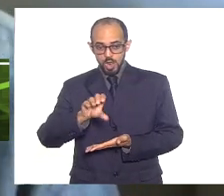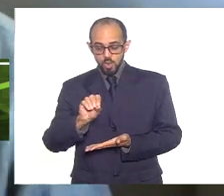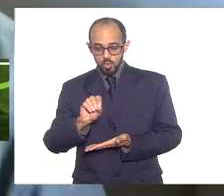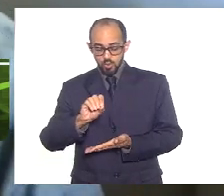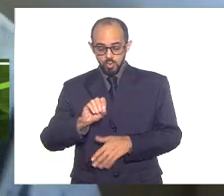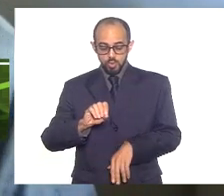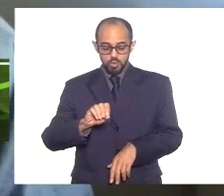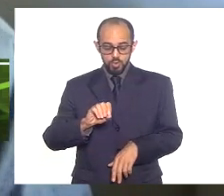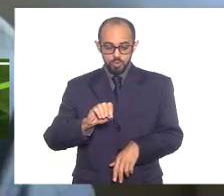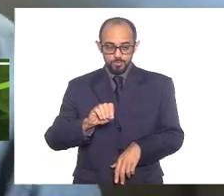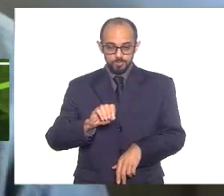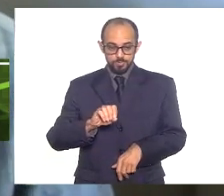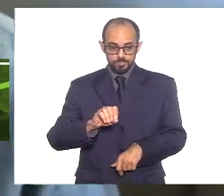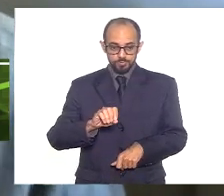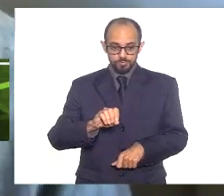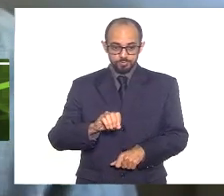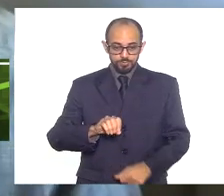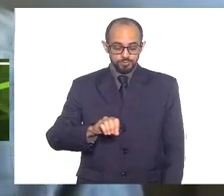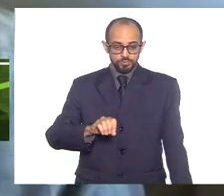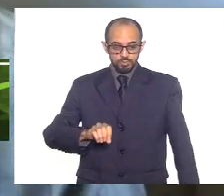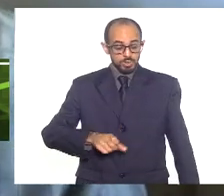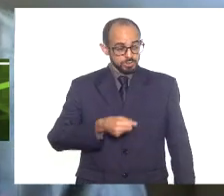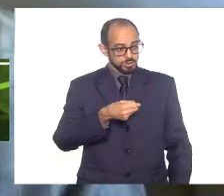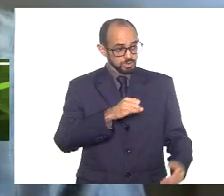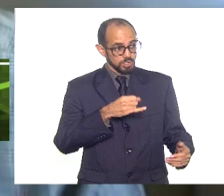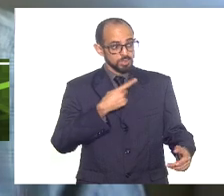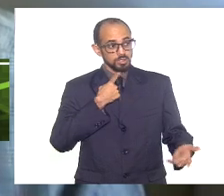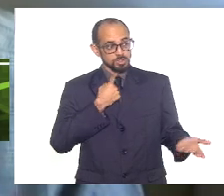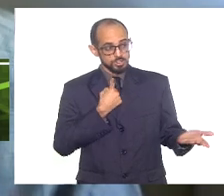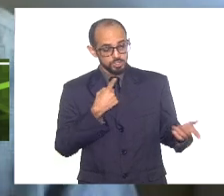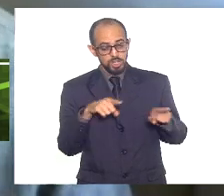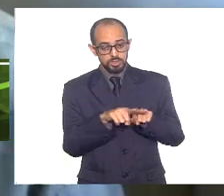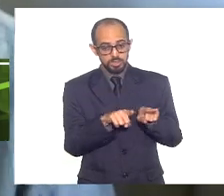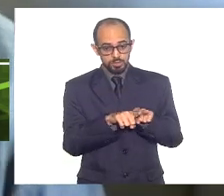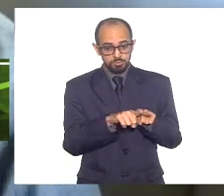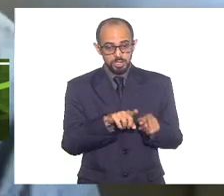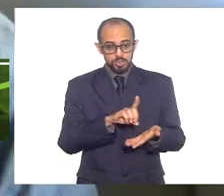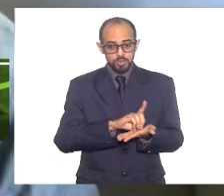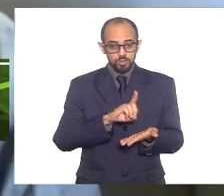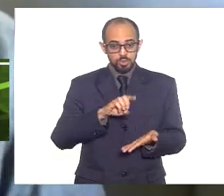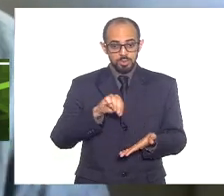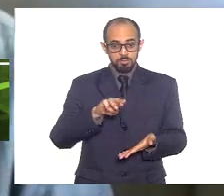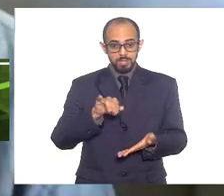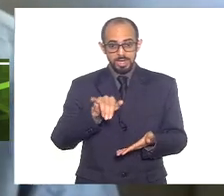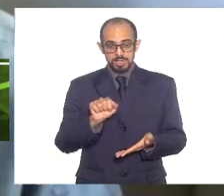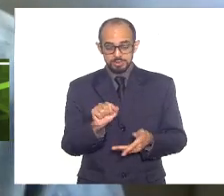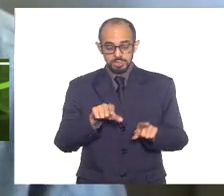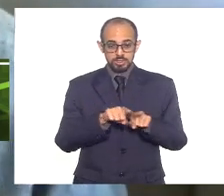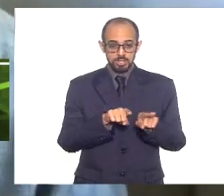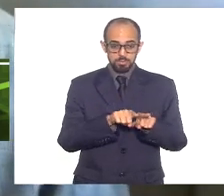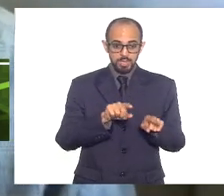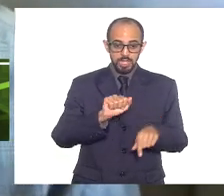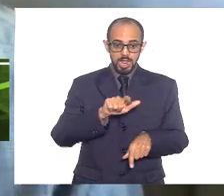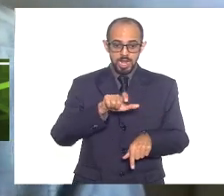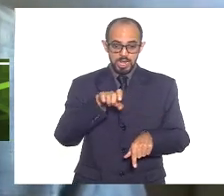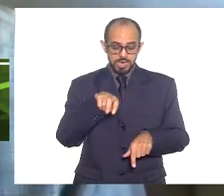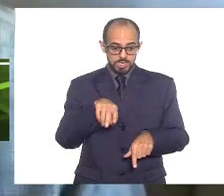Vandervem, e, se assim ele desejar, a doutora Márcia, a doutora Aline, conforme ele bem